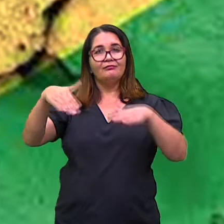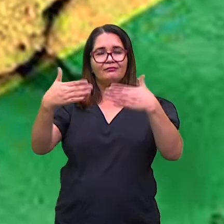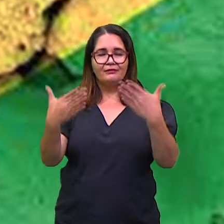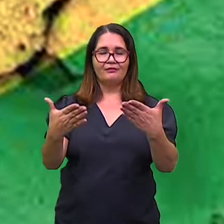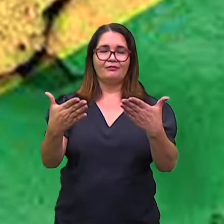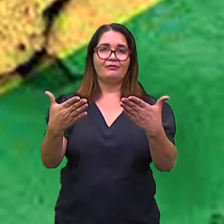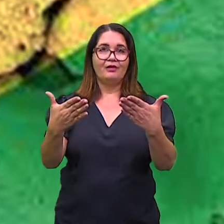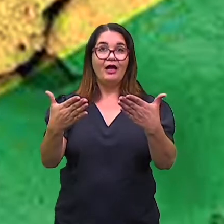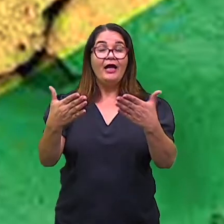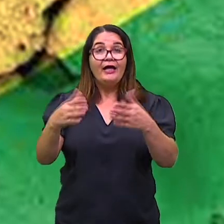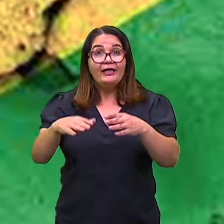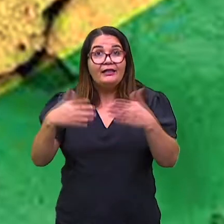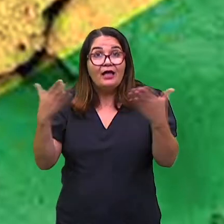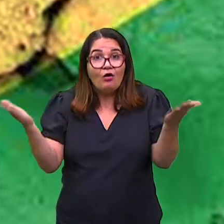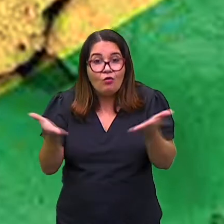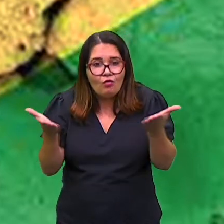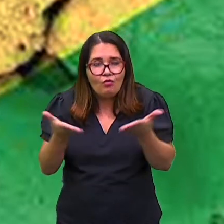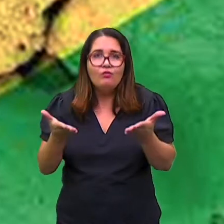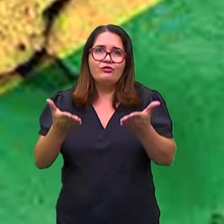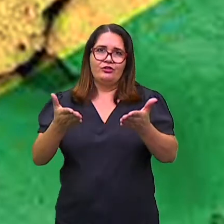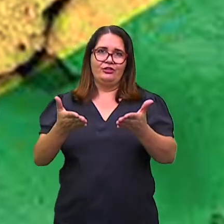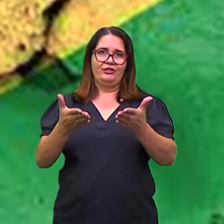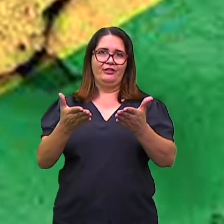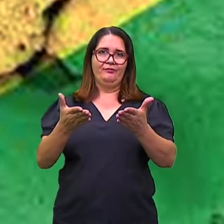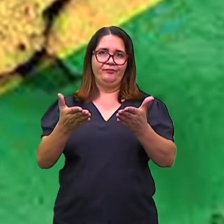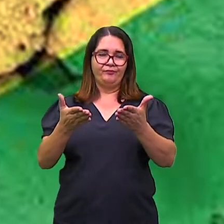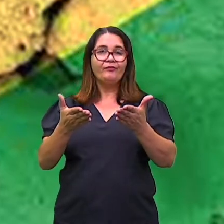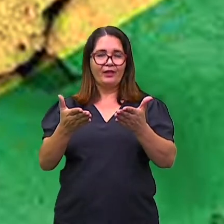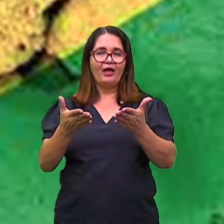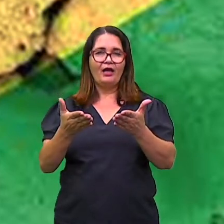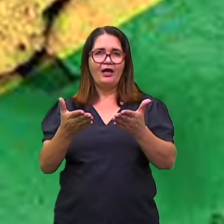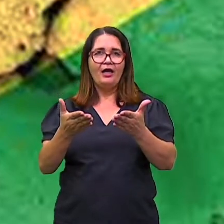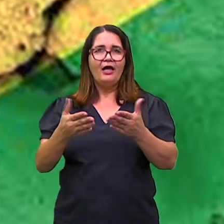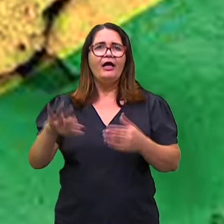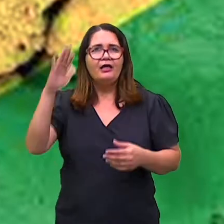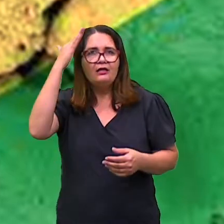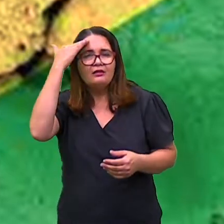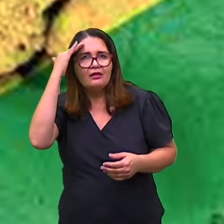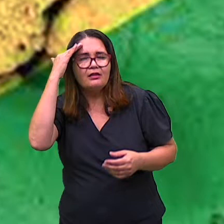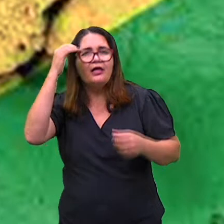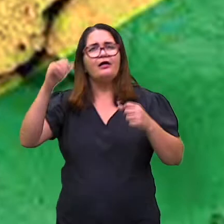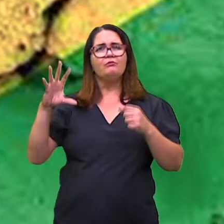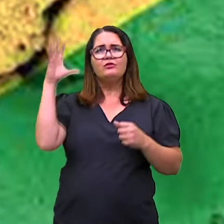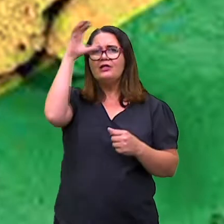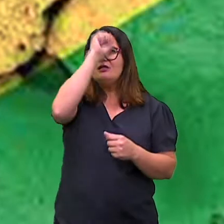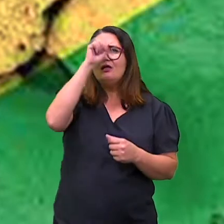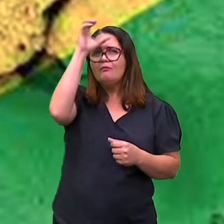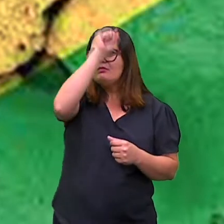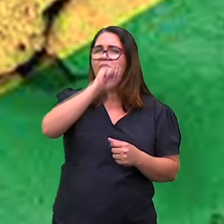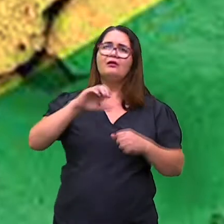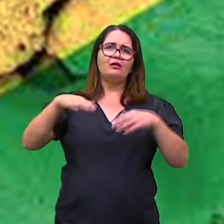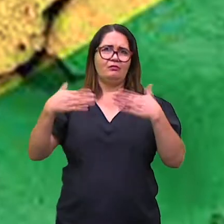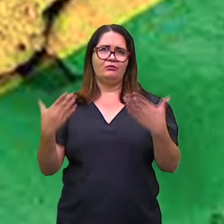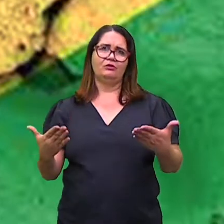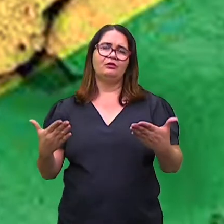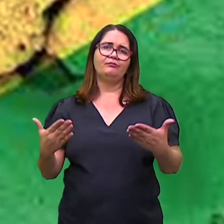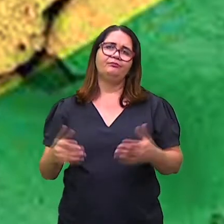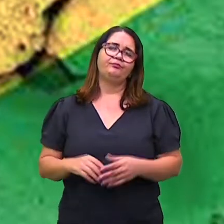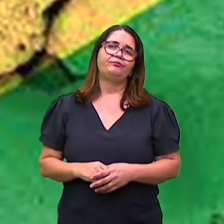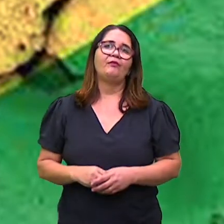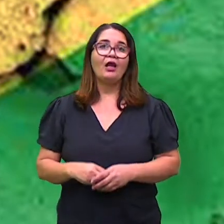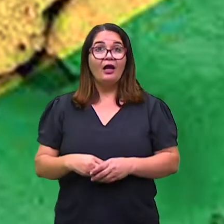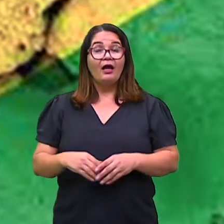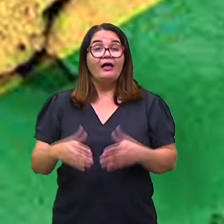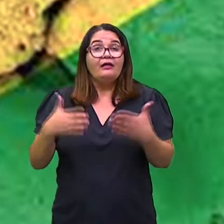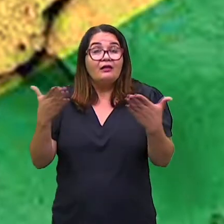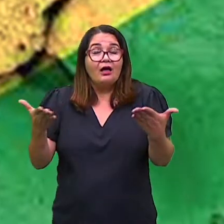como eu posso dizer, nos nossos dias, né? Não é de vocês com 12, 13 anos, os